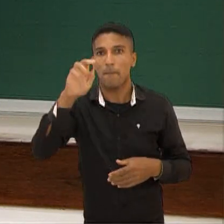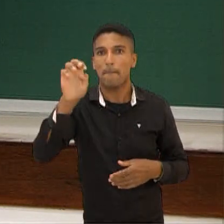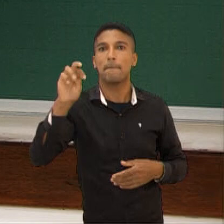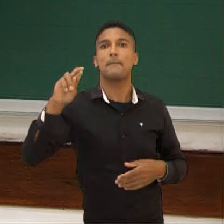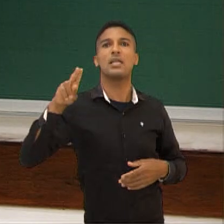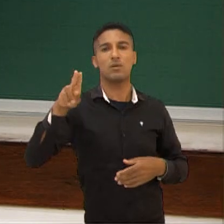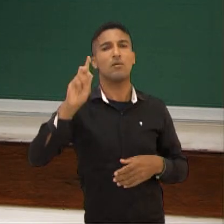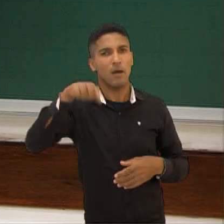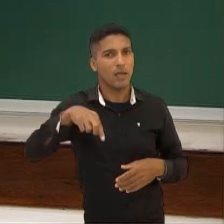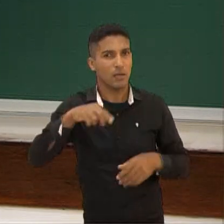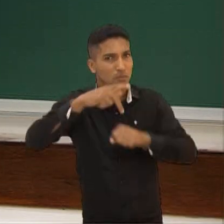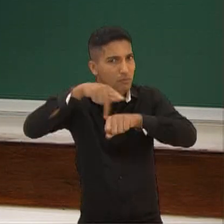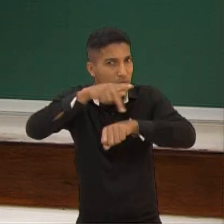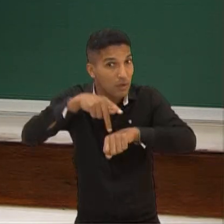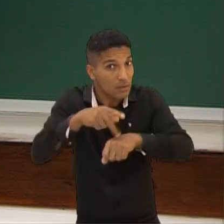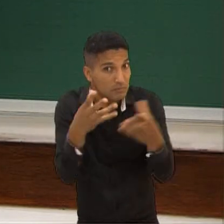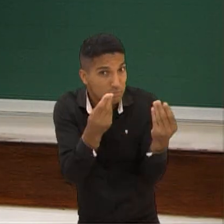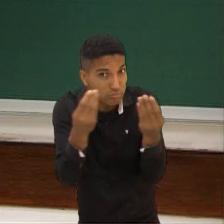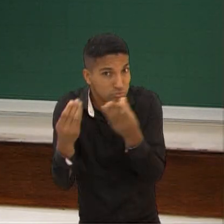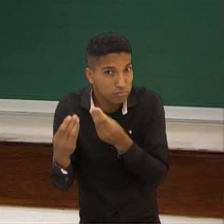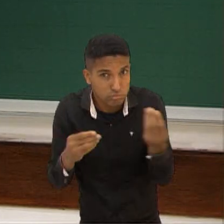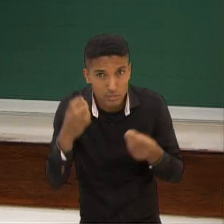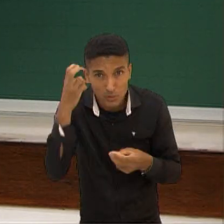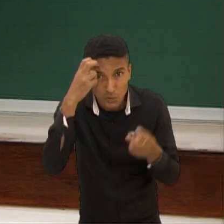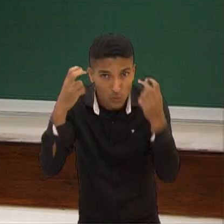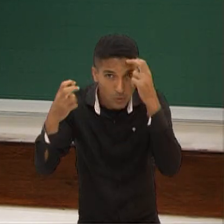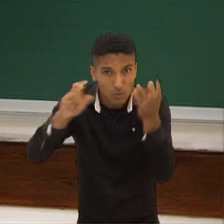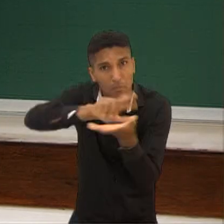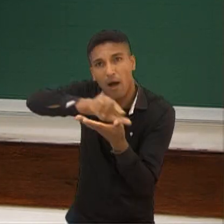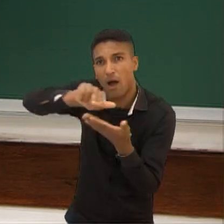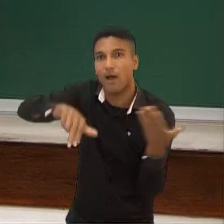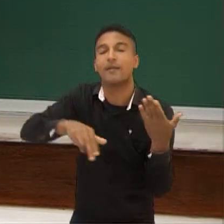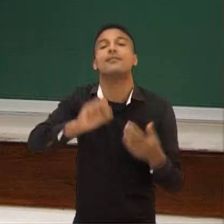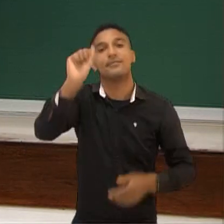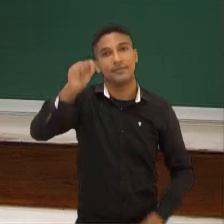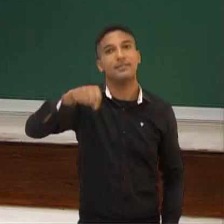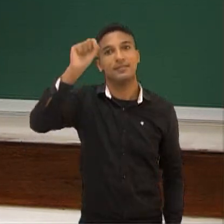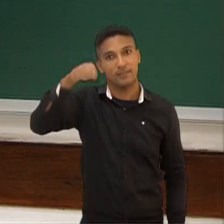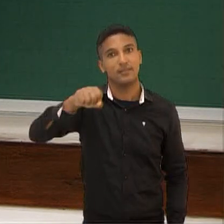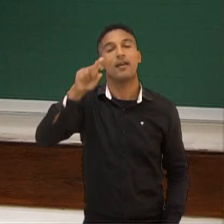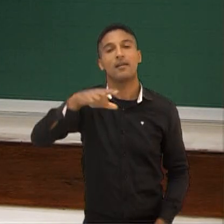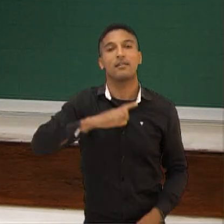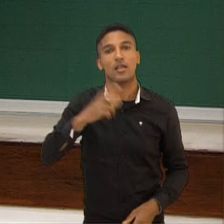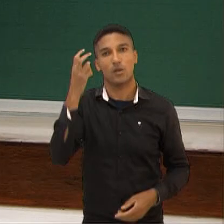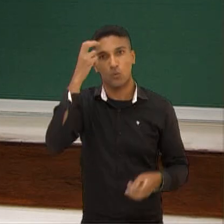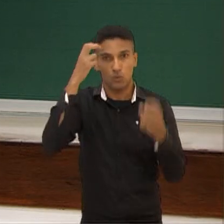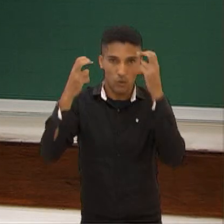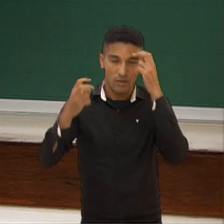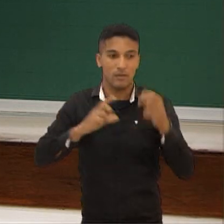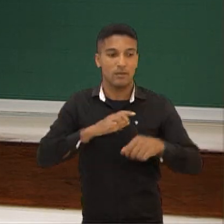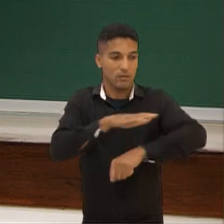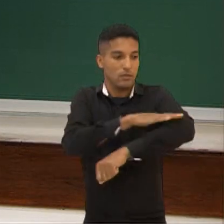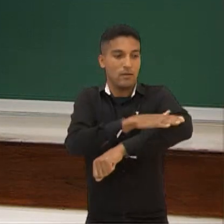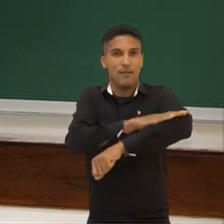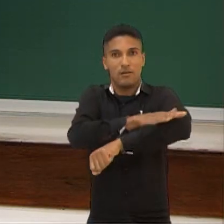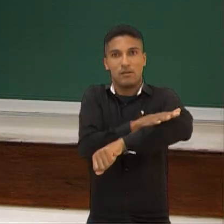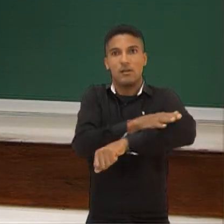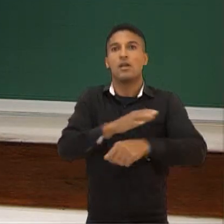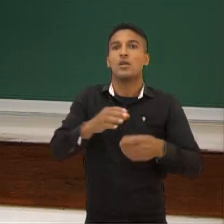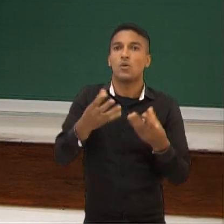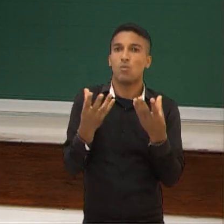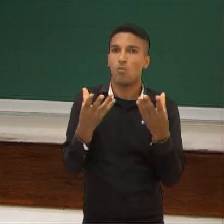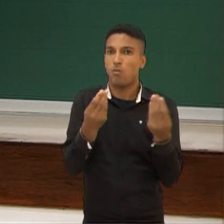Por tudo isso que nós acabamos de ver, sim, Peru é um país multicultural, por toda a mistura de raças, né, por